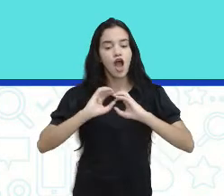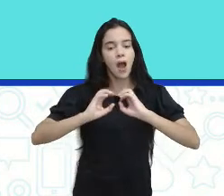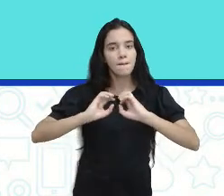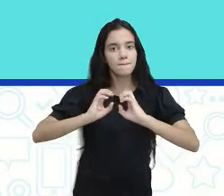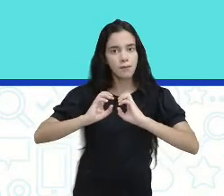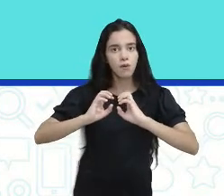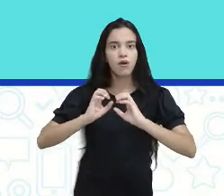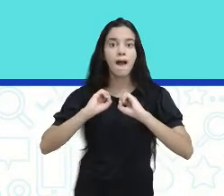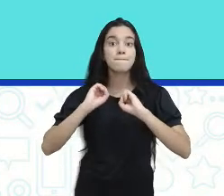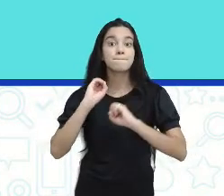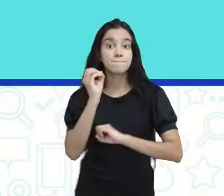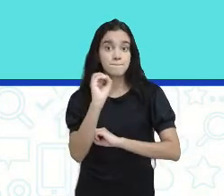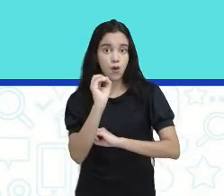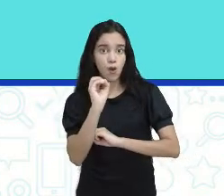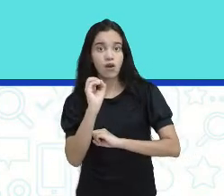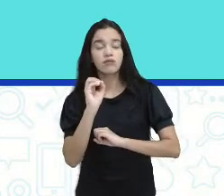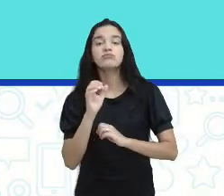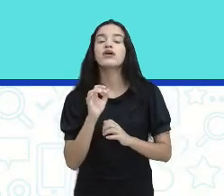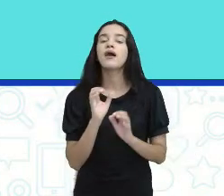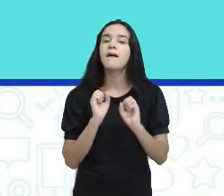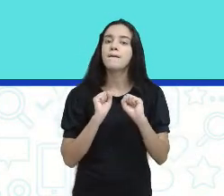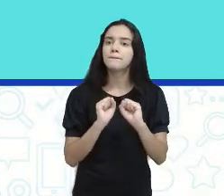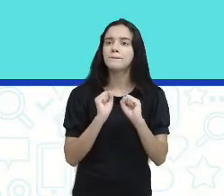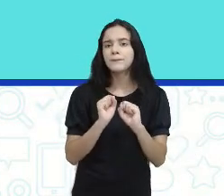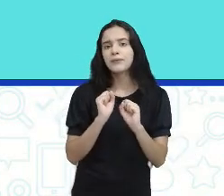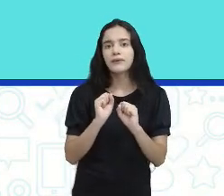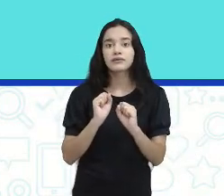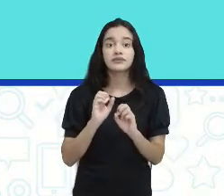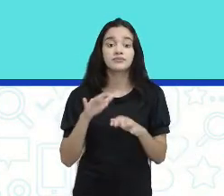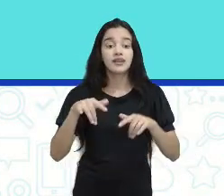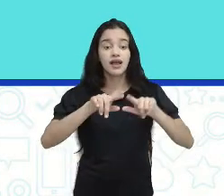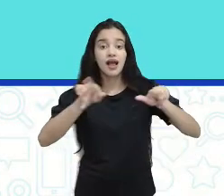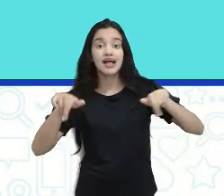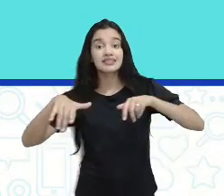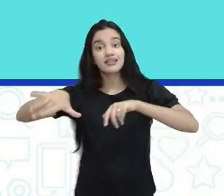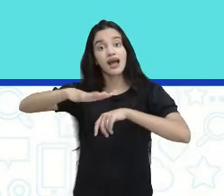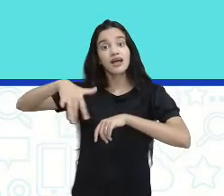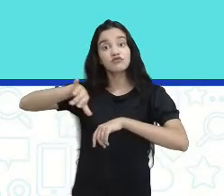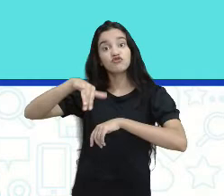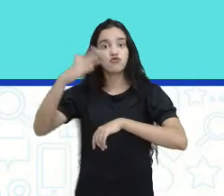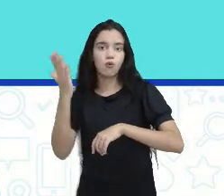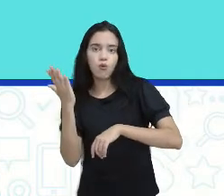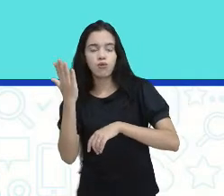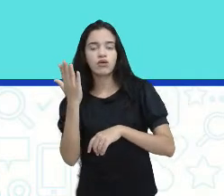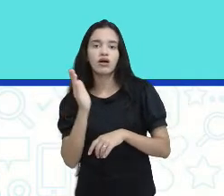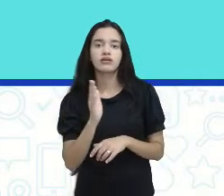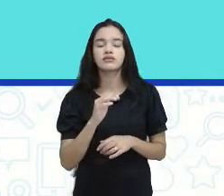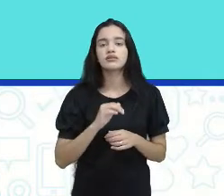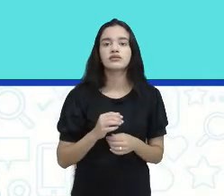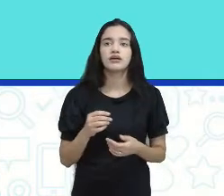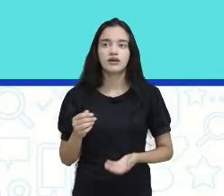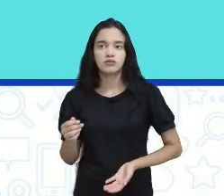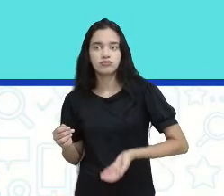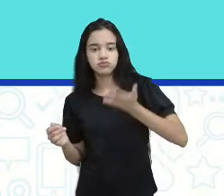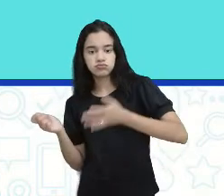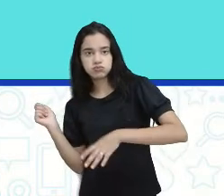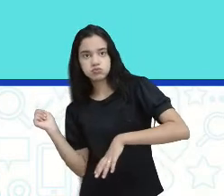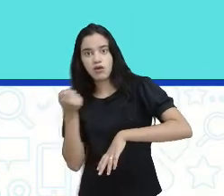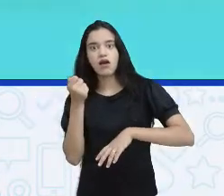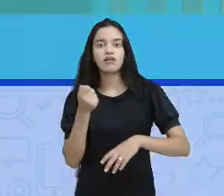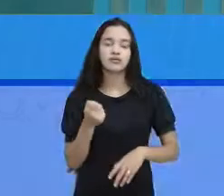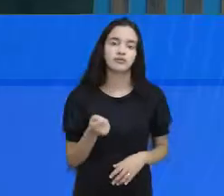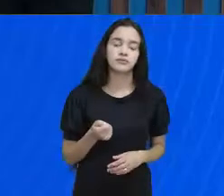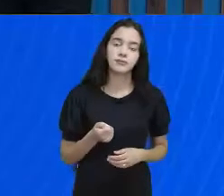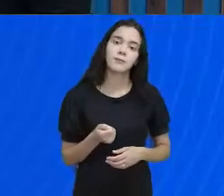na rede, né, ou de repente ir para a área de fora. E aí acontece o saque, né, esse